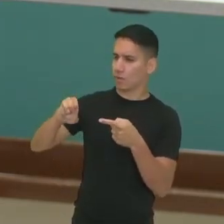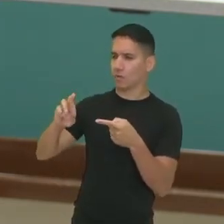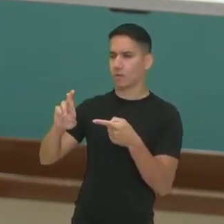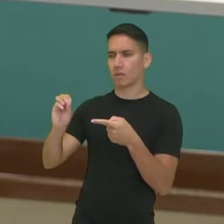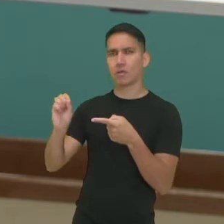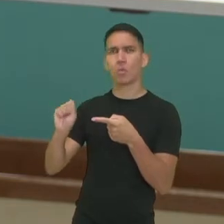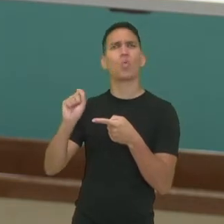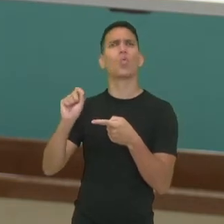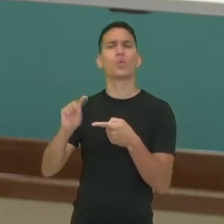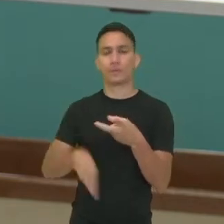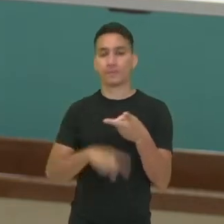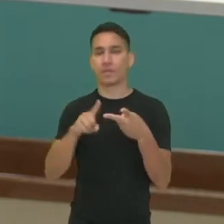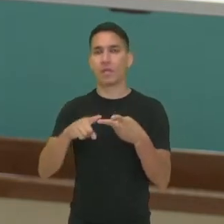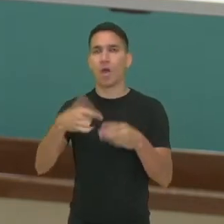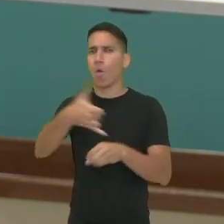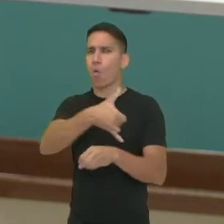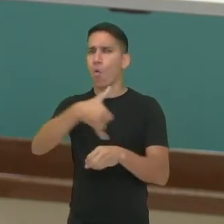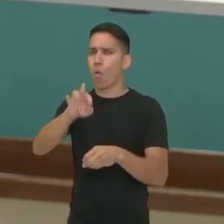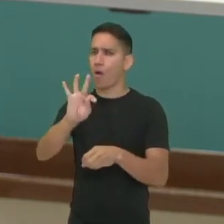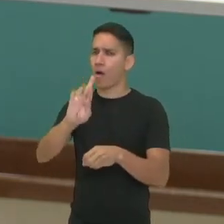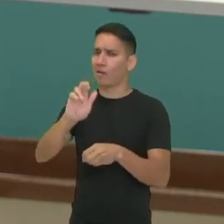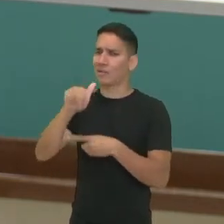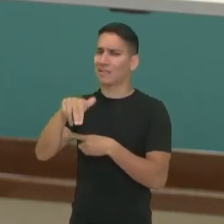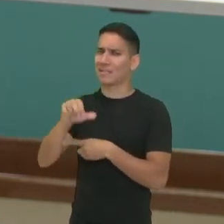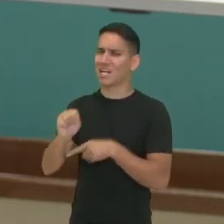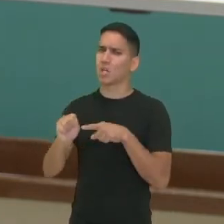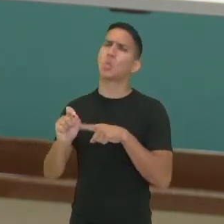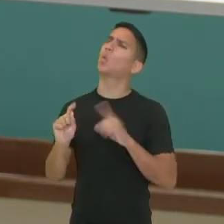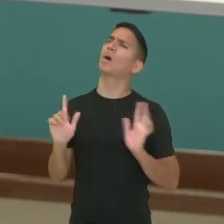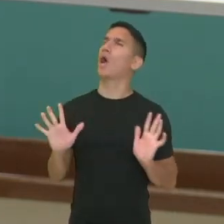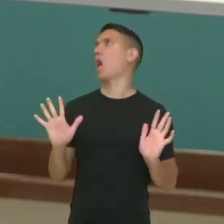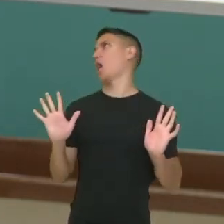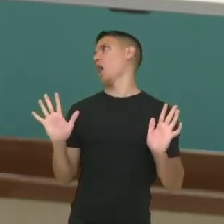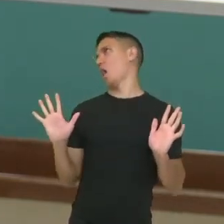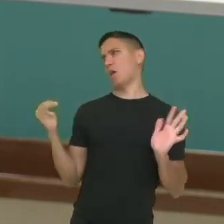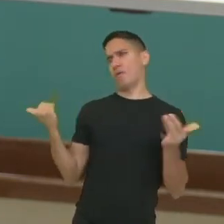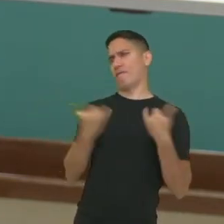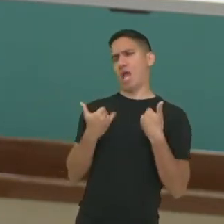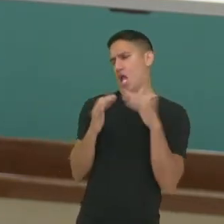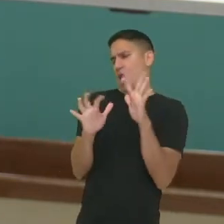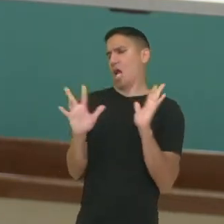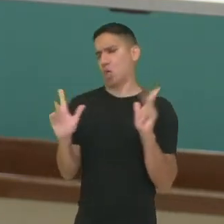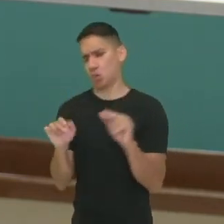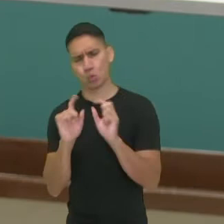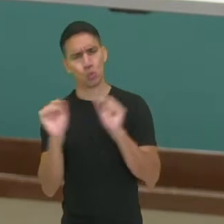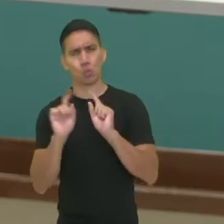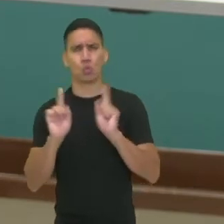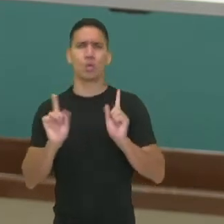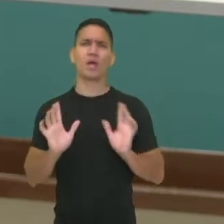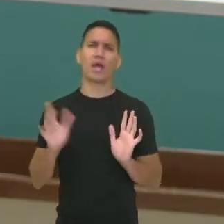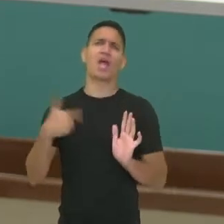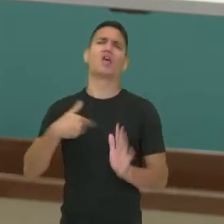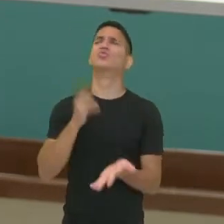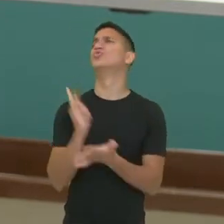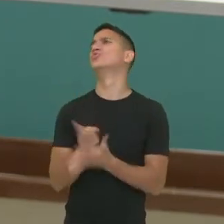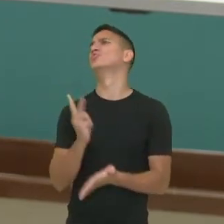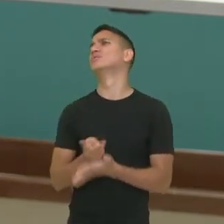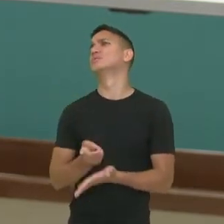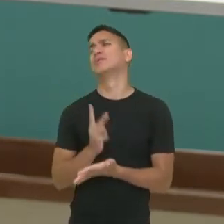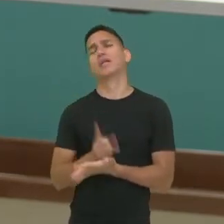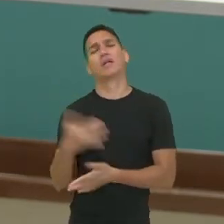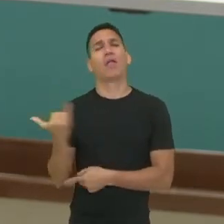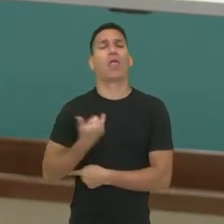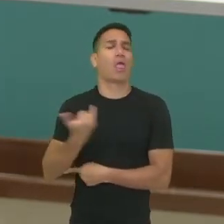uma gordura trans? Ah, professor, não venha com esta conversa, professor. Eu já ouço isso aí, professor, o